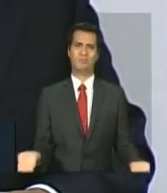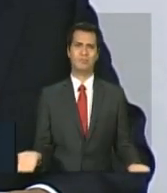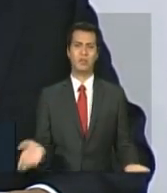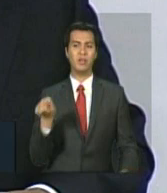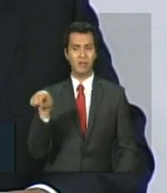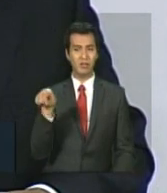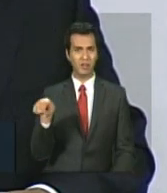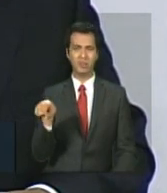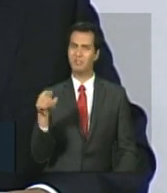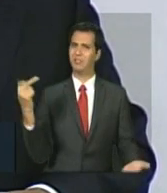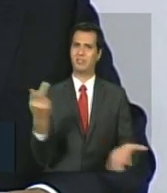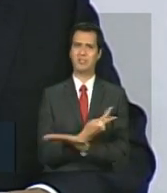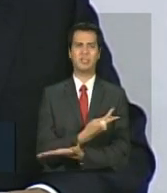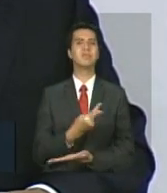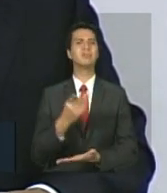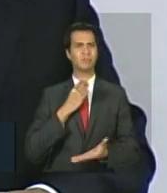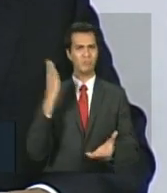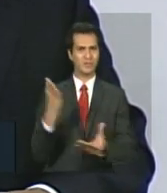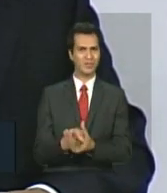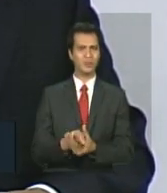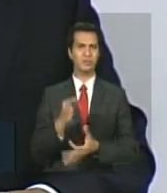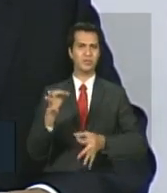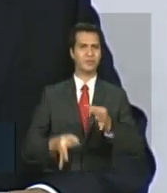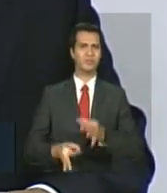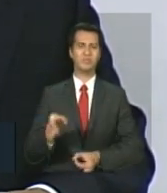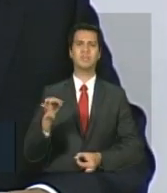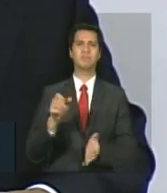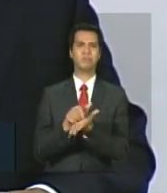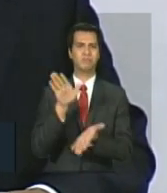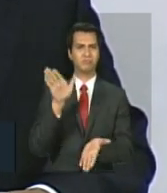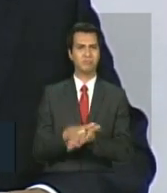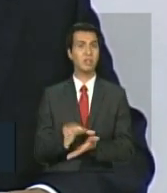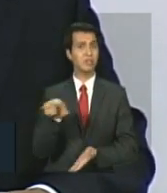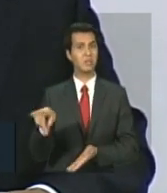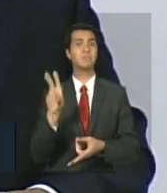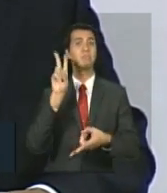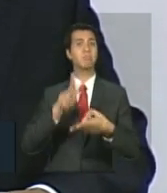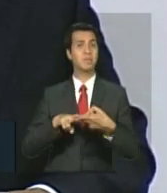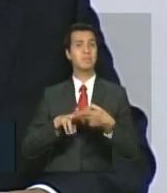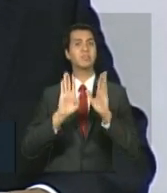um criminoso, trata-se de uma pessoa que foi presa.